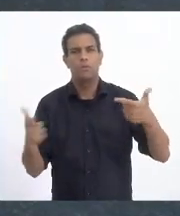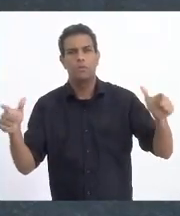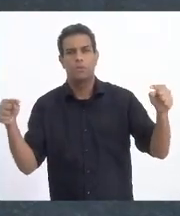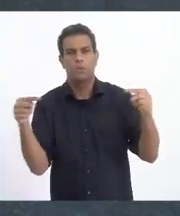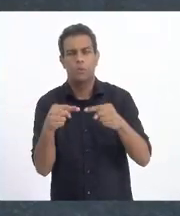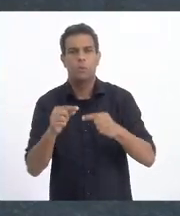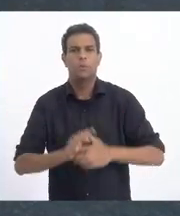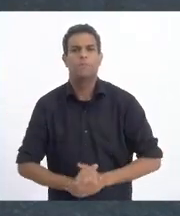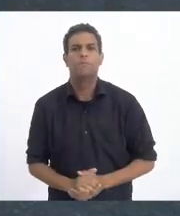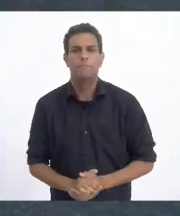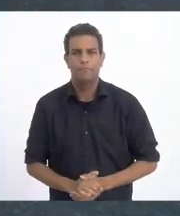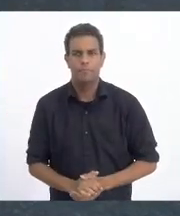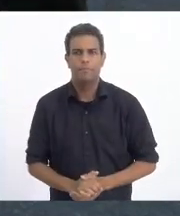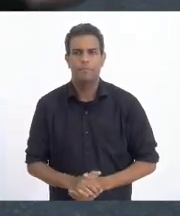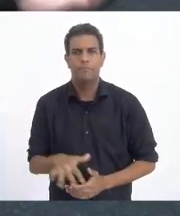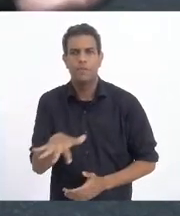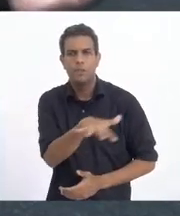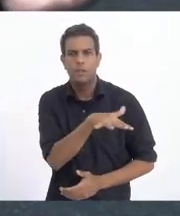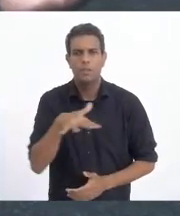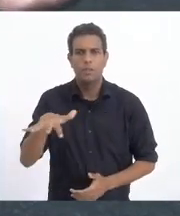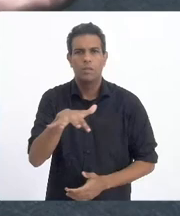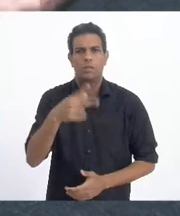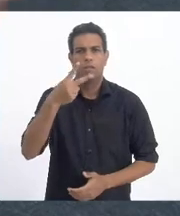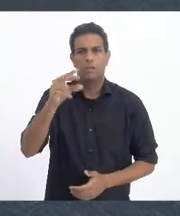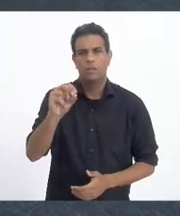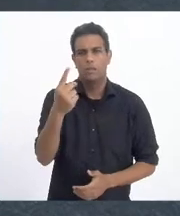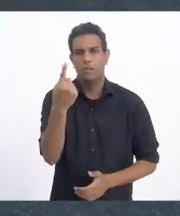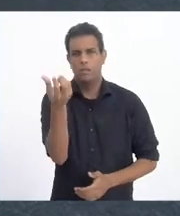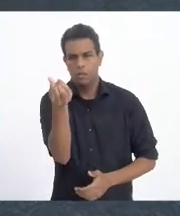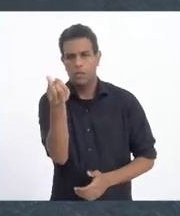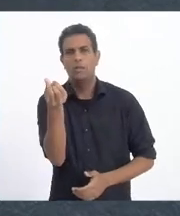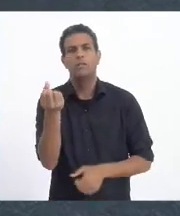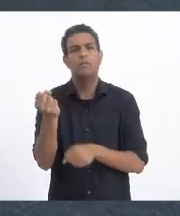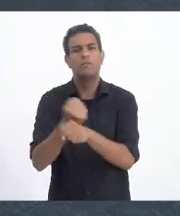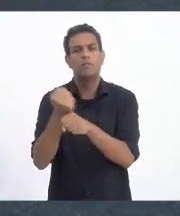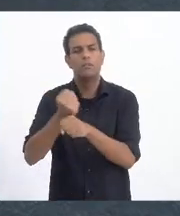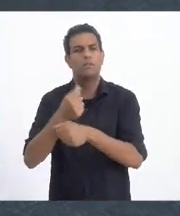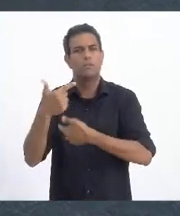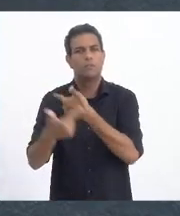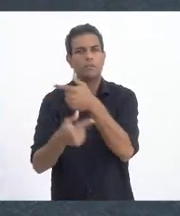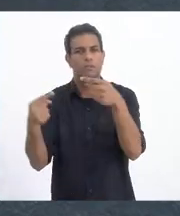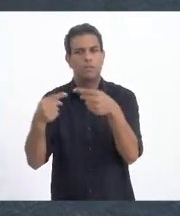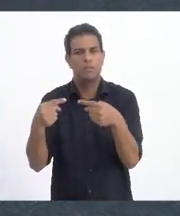que, em 2016, estavam se degladiando.